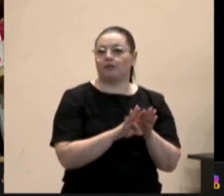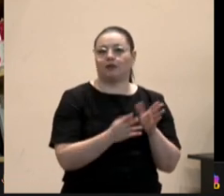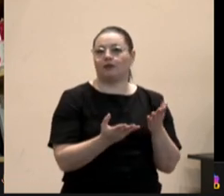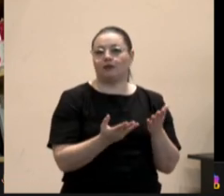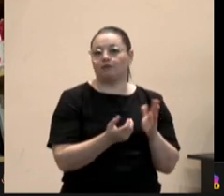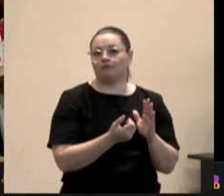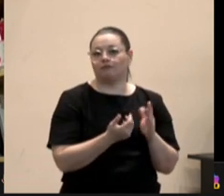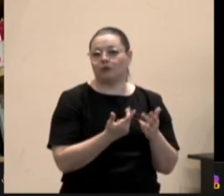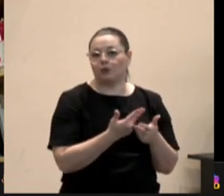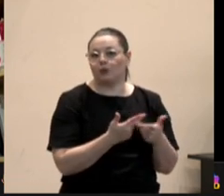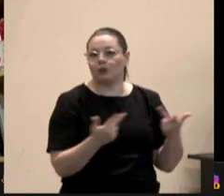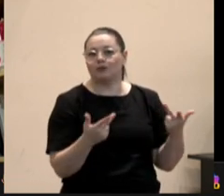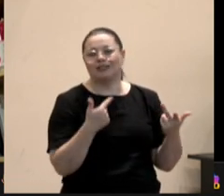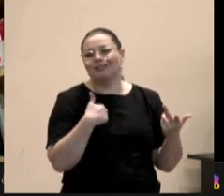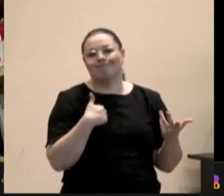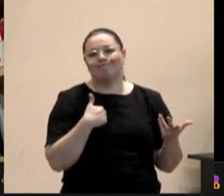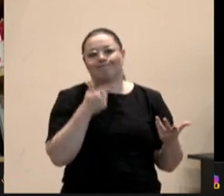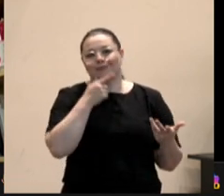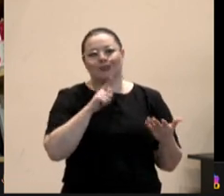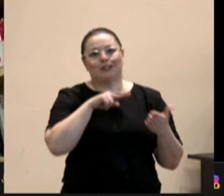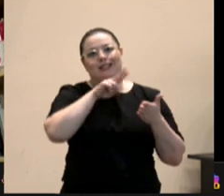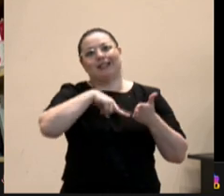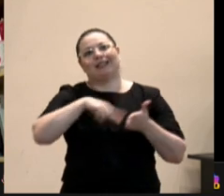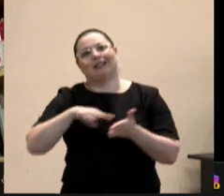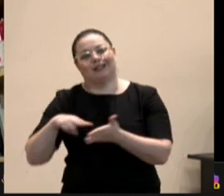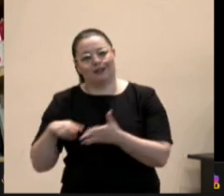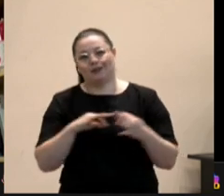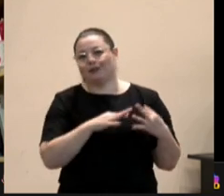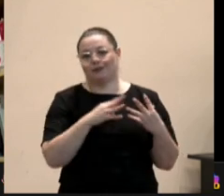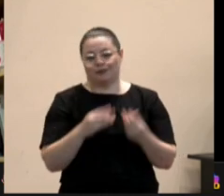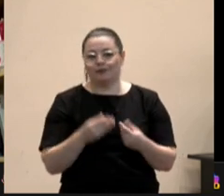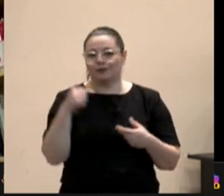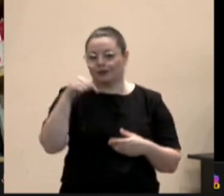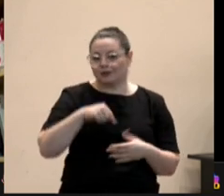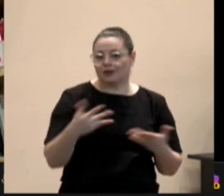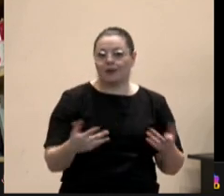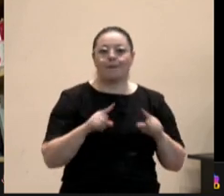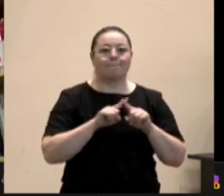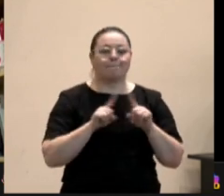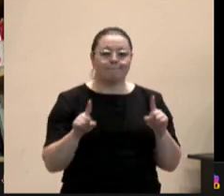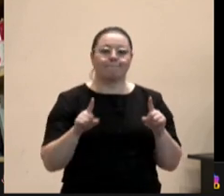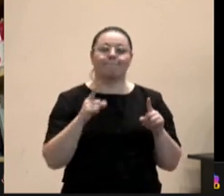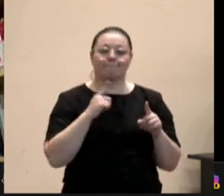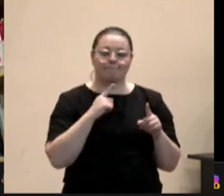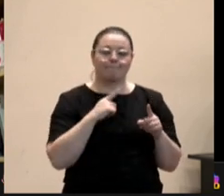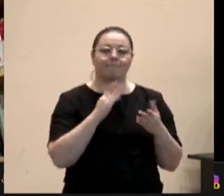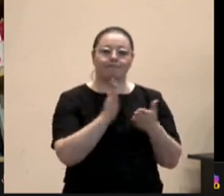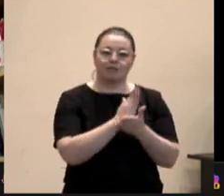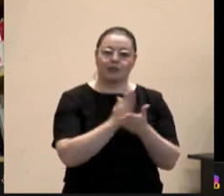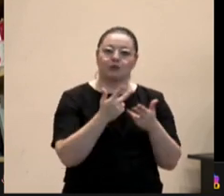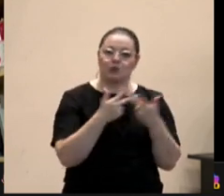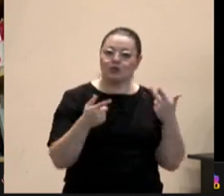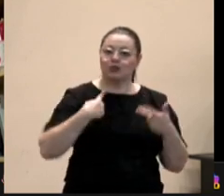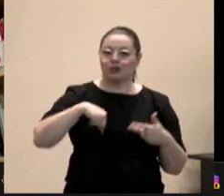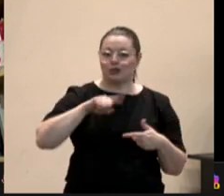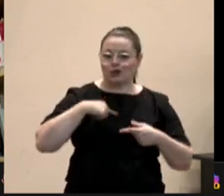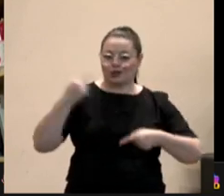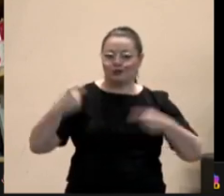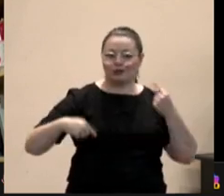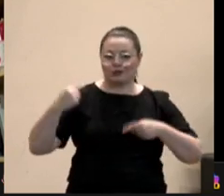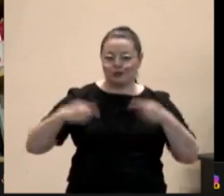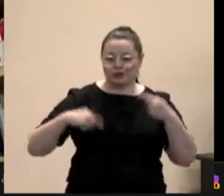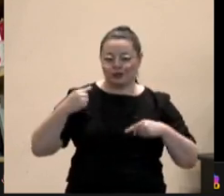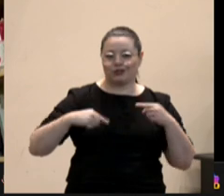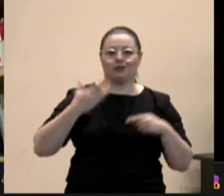né, eu não pude fazer a leitura de tudo, então não vou dizer que é todo, né, mas em partes do que eu li, do que nós discutimos no FNE no dia